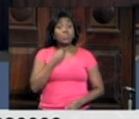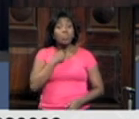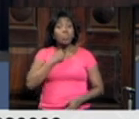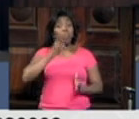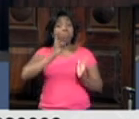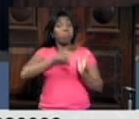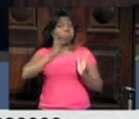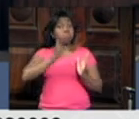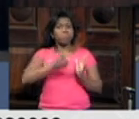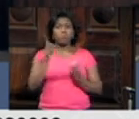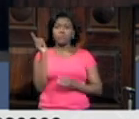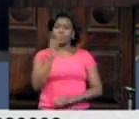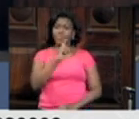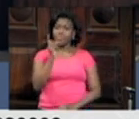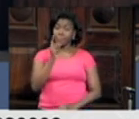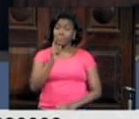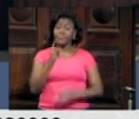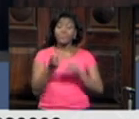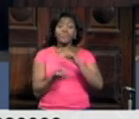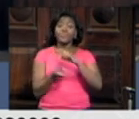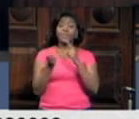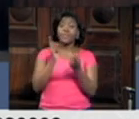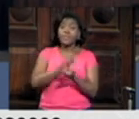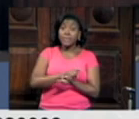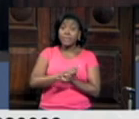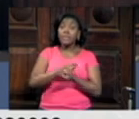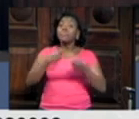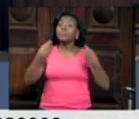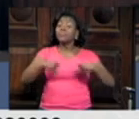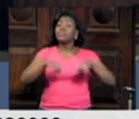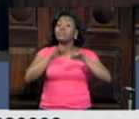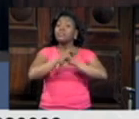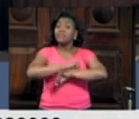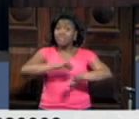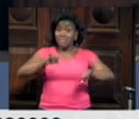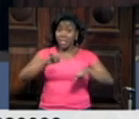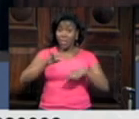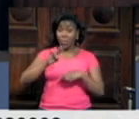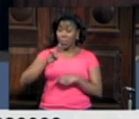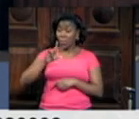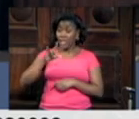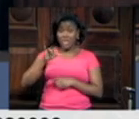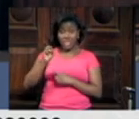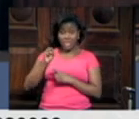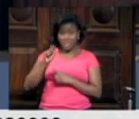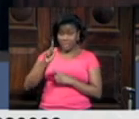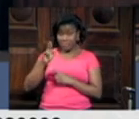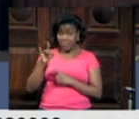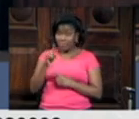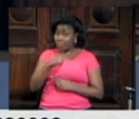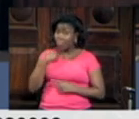prevalecer. Por outro lado, é preciso dizer que Ulisses Guimarães não morreu,